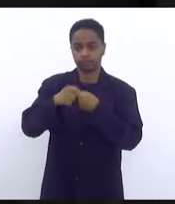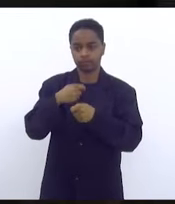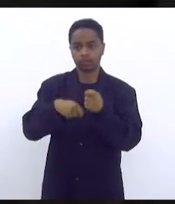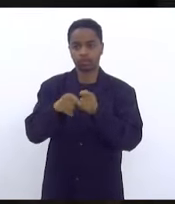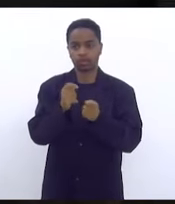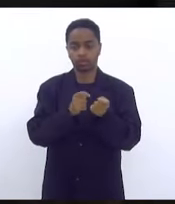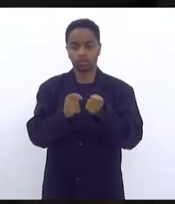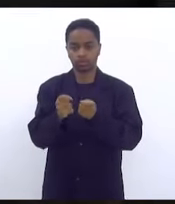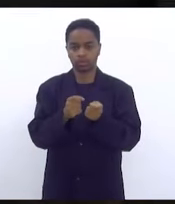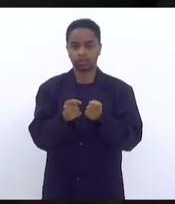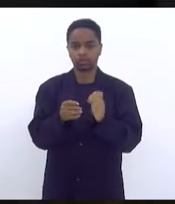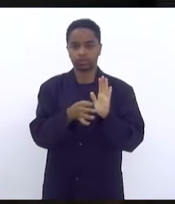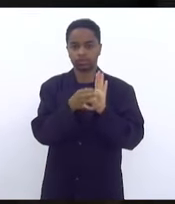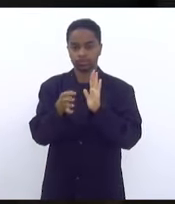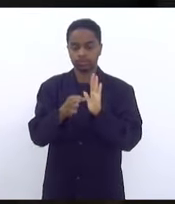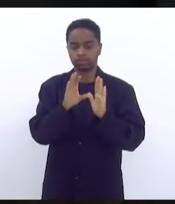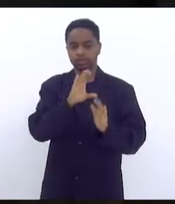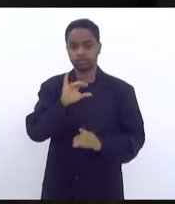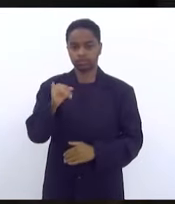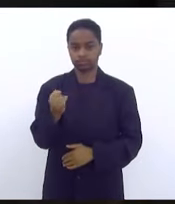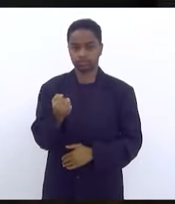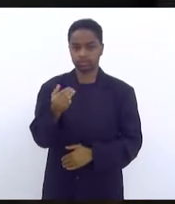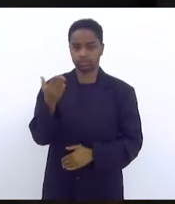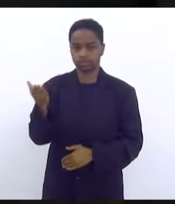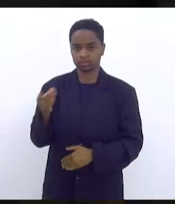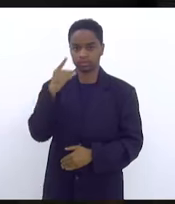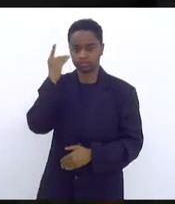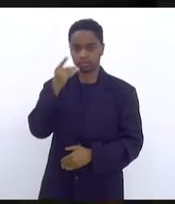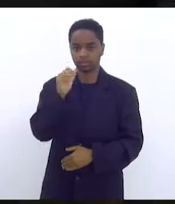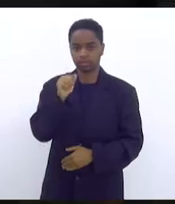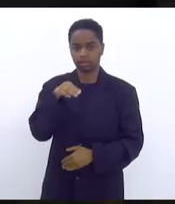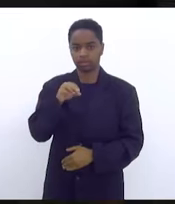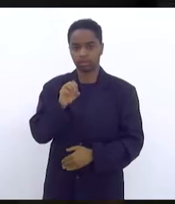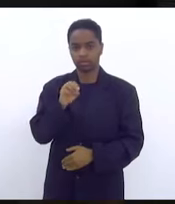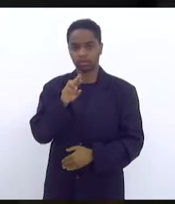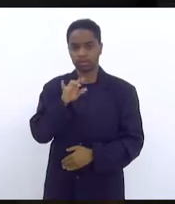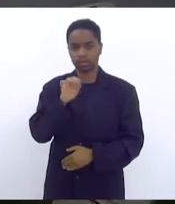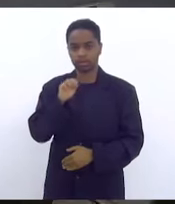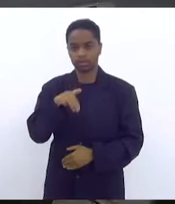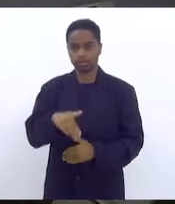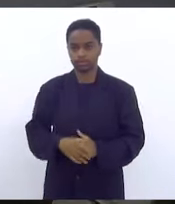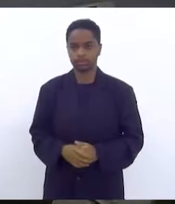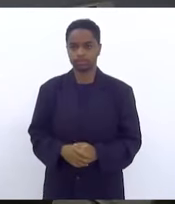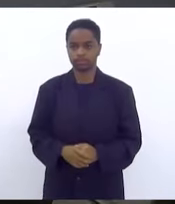Controle. Para emitir parecer para a Comissão de Constituição e Justiça, deputado Rodrigo Amorim.